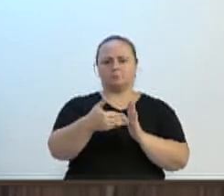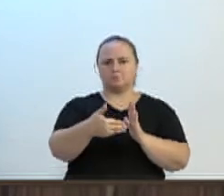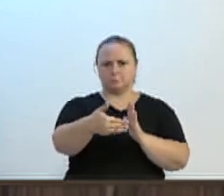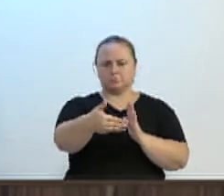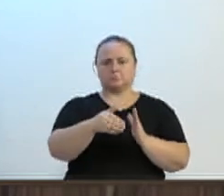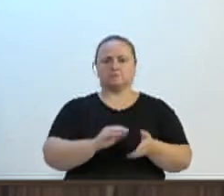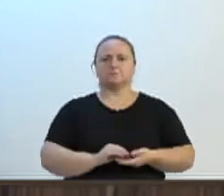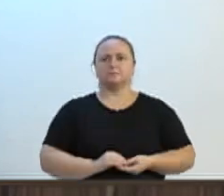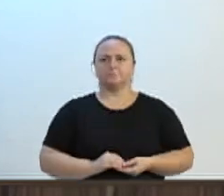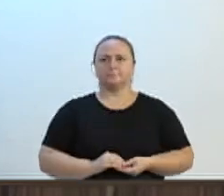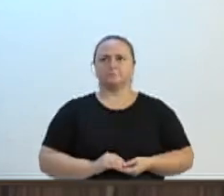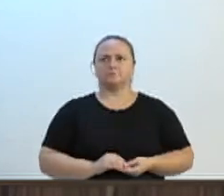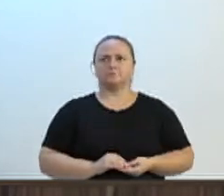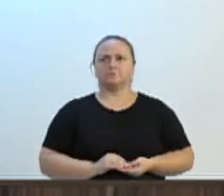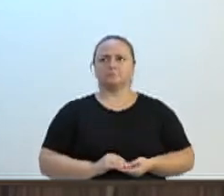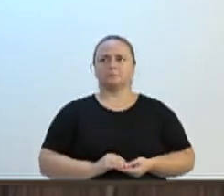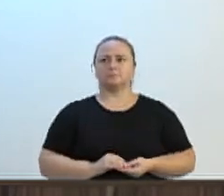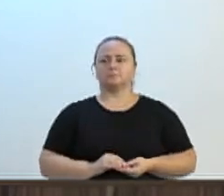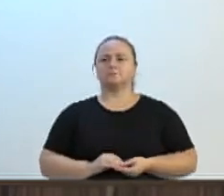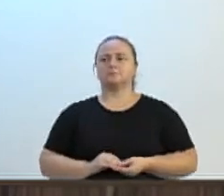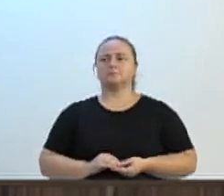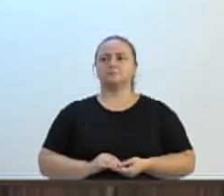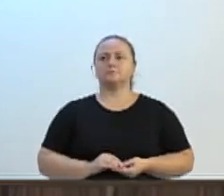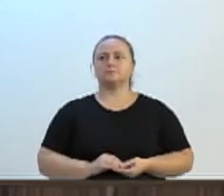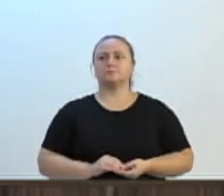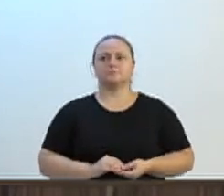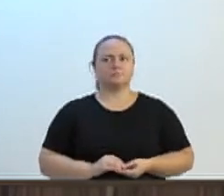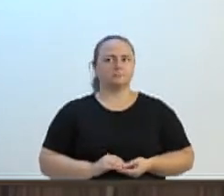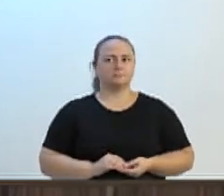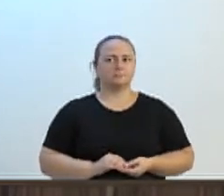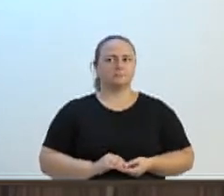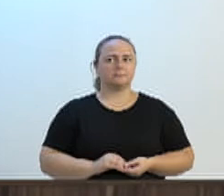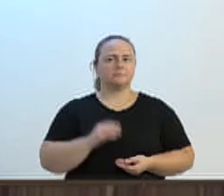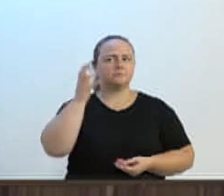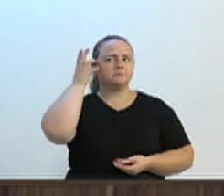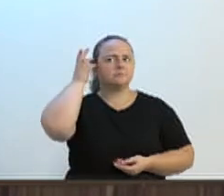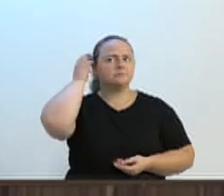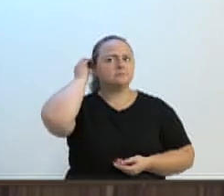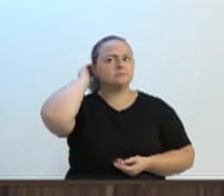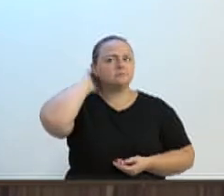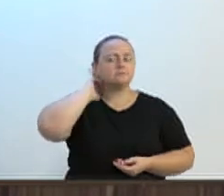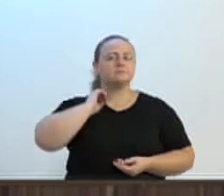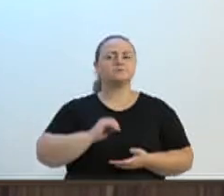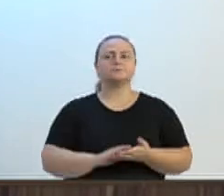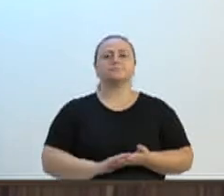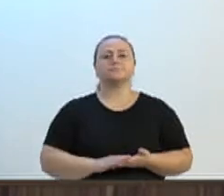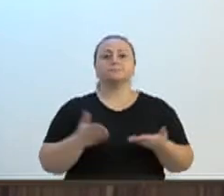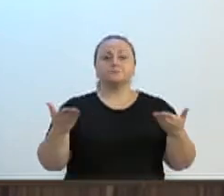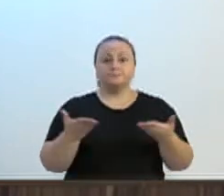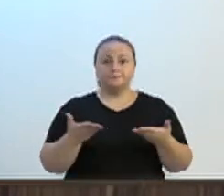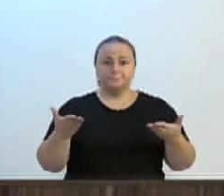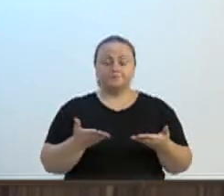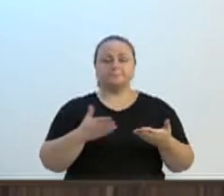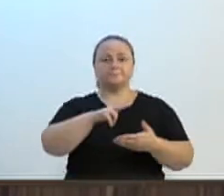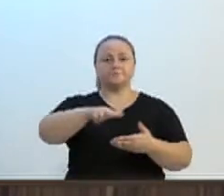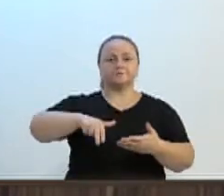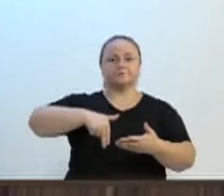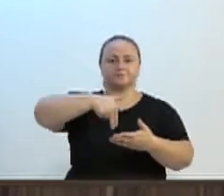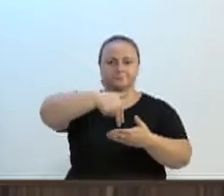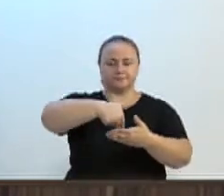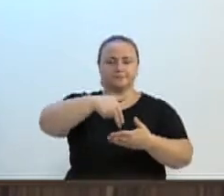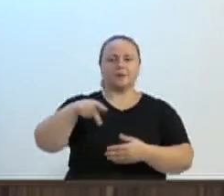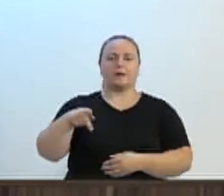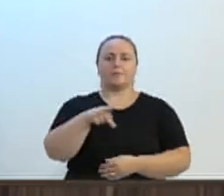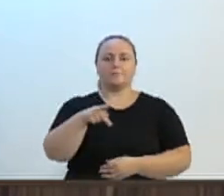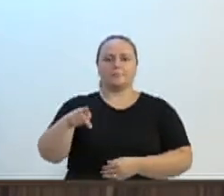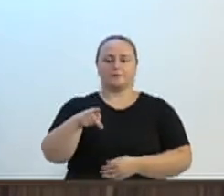tribuna, se não, fique à vontade. Ok, então vamos ouvir agora o professor Marcos da